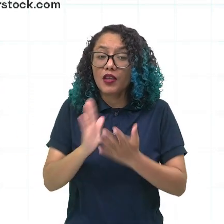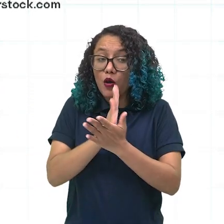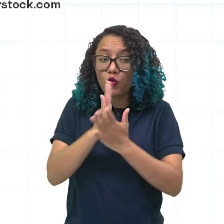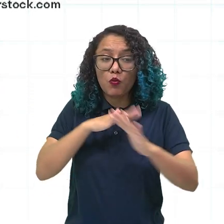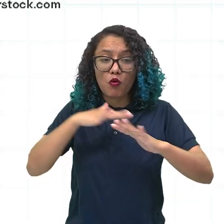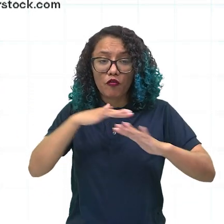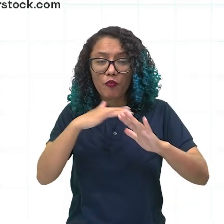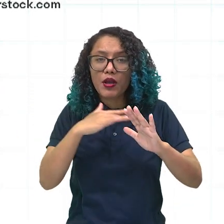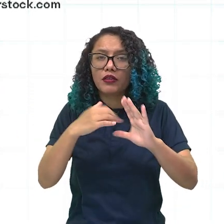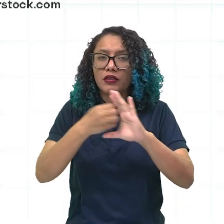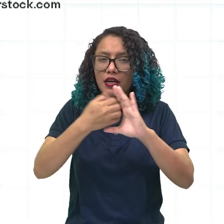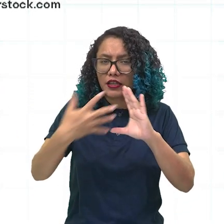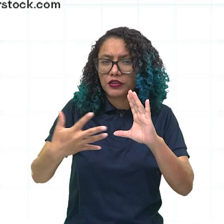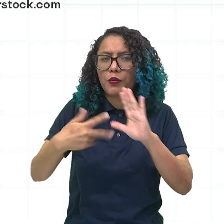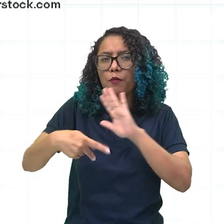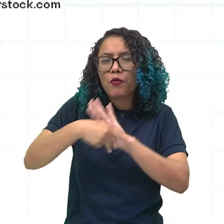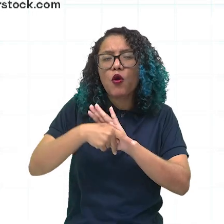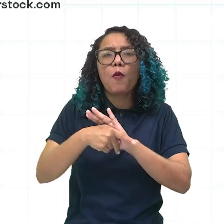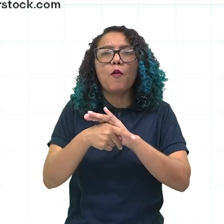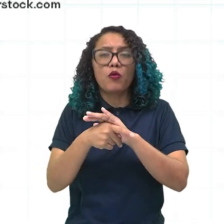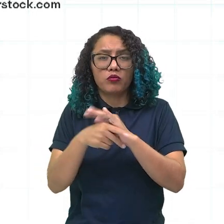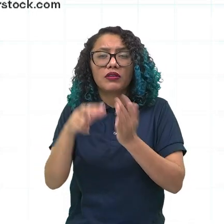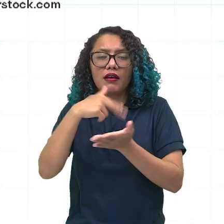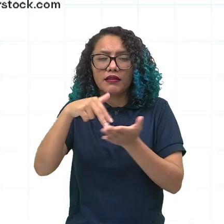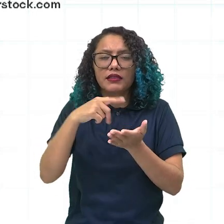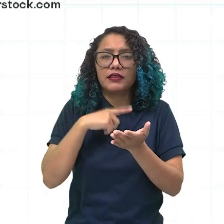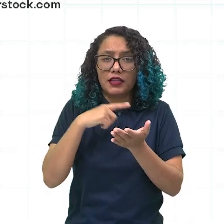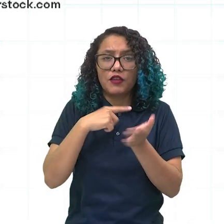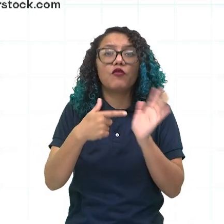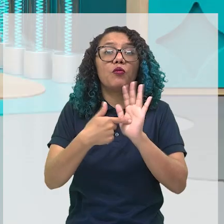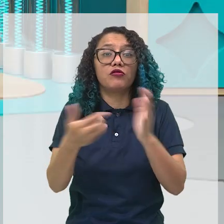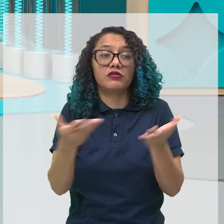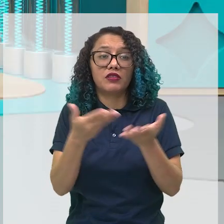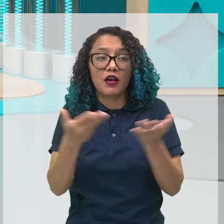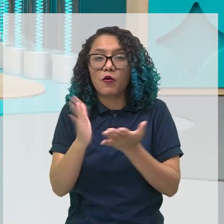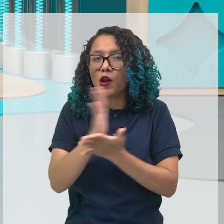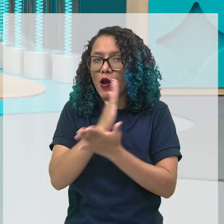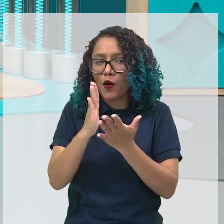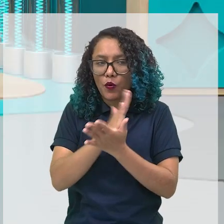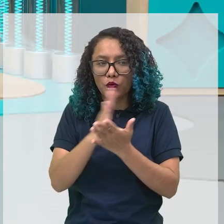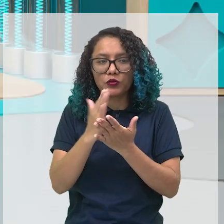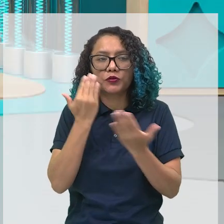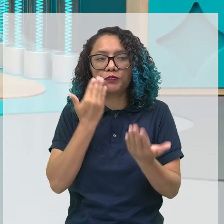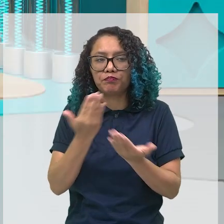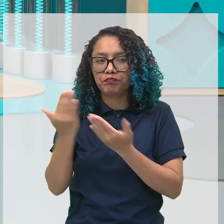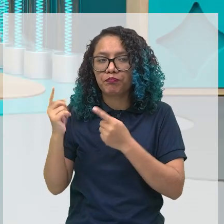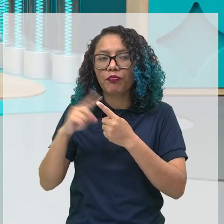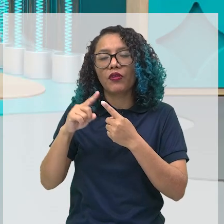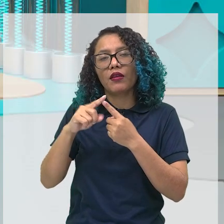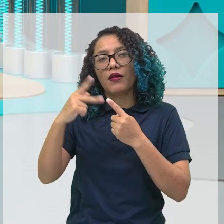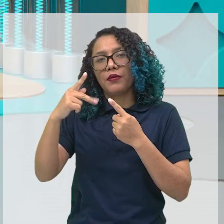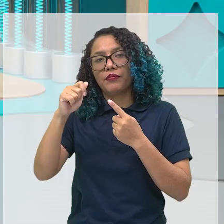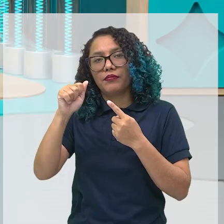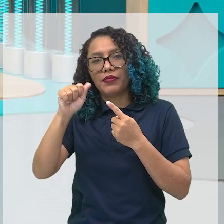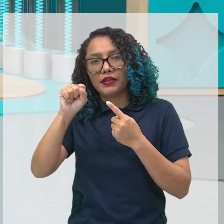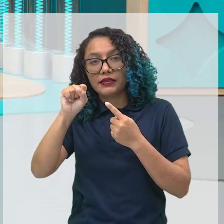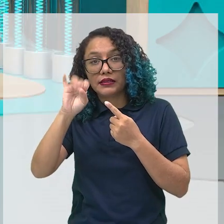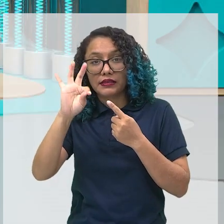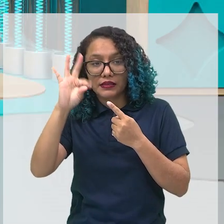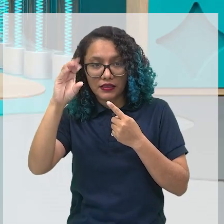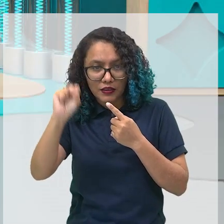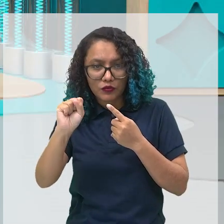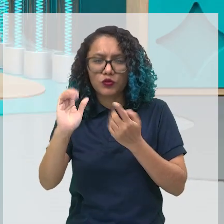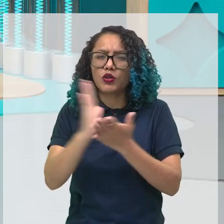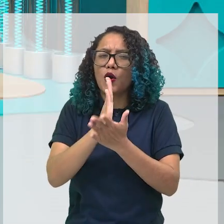característicos, né, da salsa, e eles incluem aí, eu vou citar aqui alguns para vocês, olha só, os passitos, como eu falei para vocês,